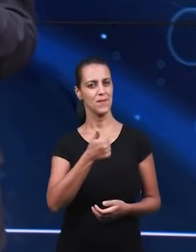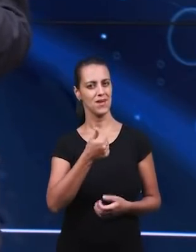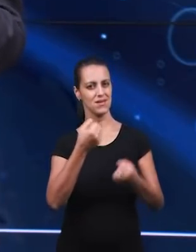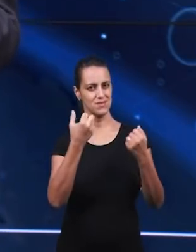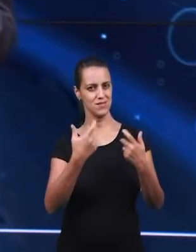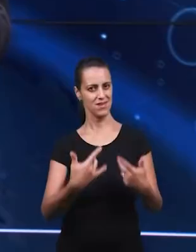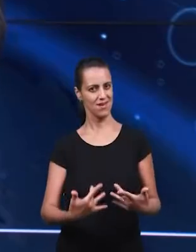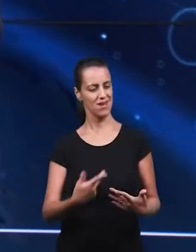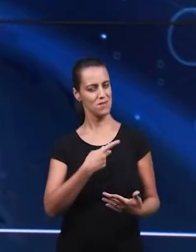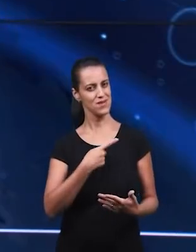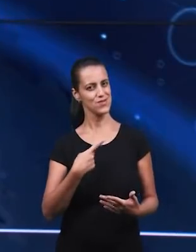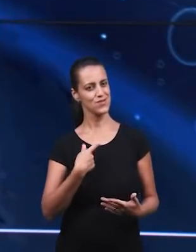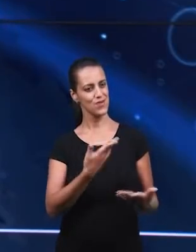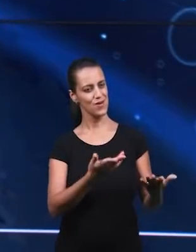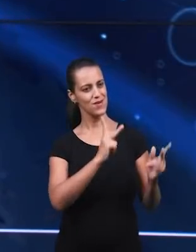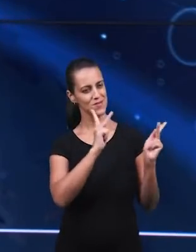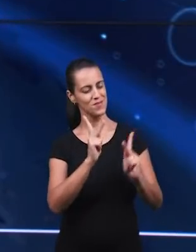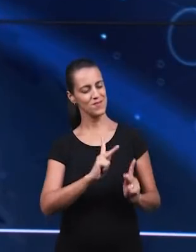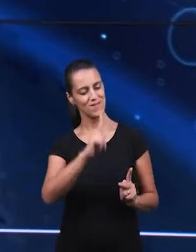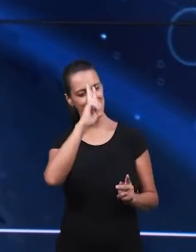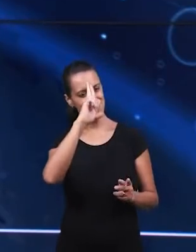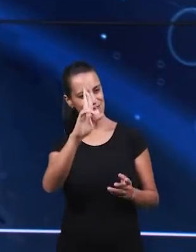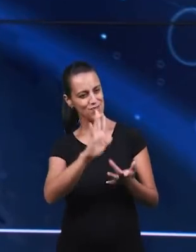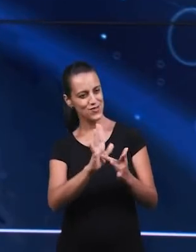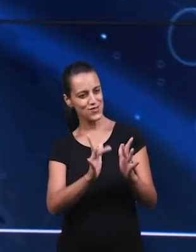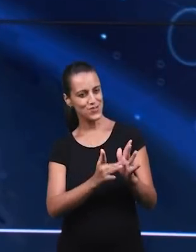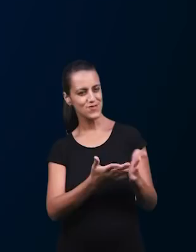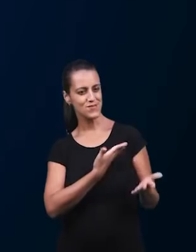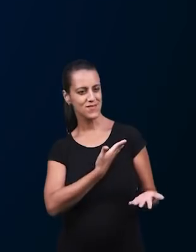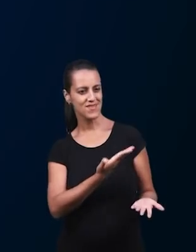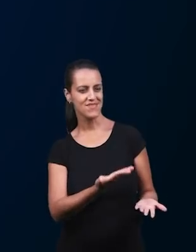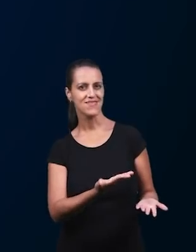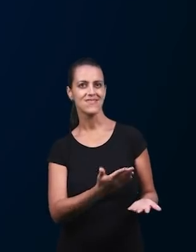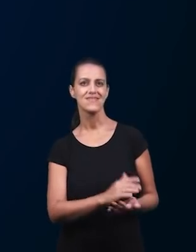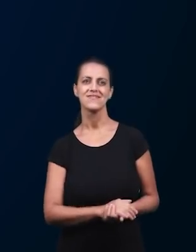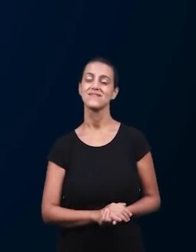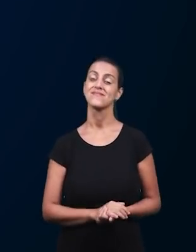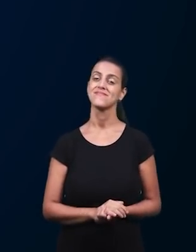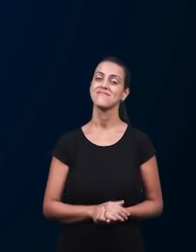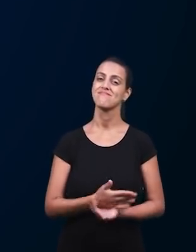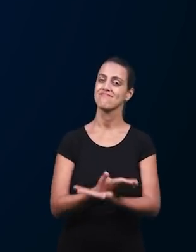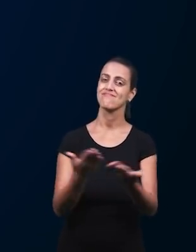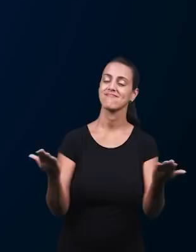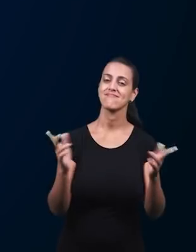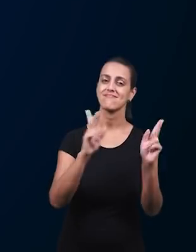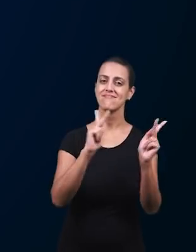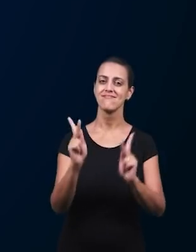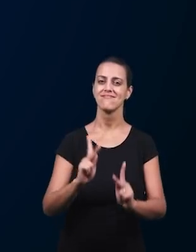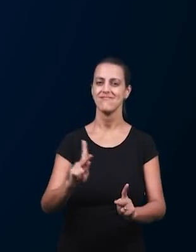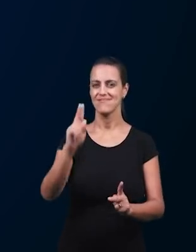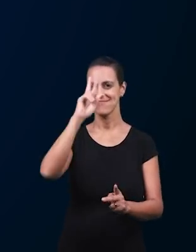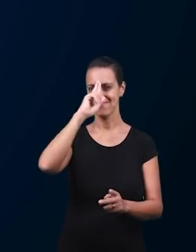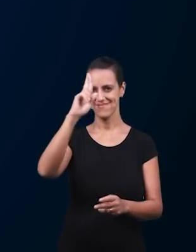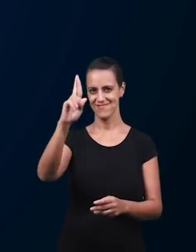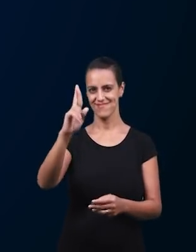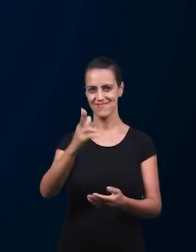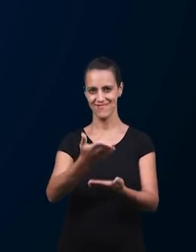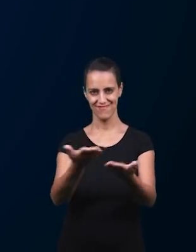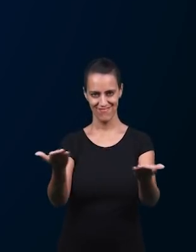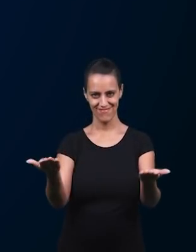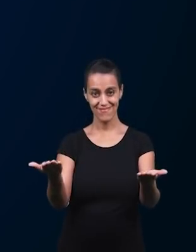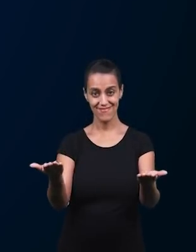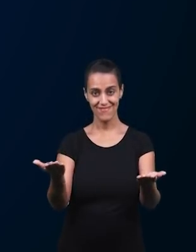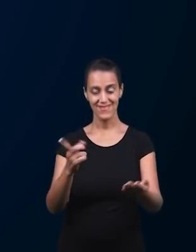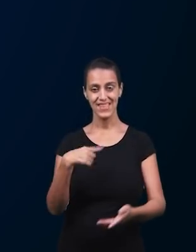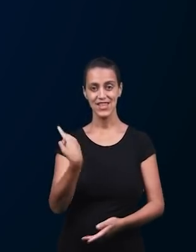Pastor Adonias, eu quero cumprimentá-lo com a paz do Senhor Jesus, companheiro. Eu quero saudar os irmãos com a paz do Senhor. Nós